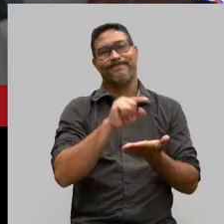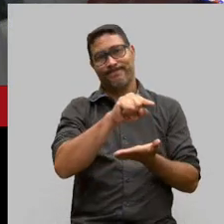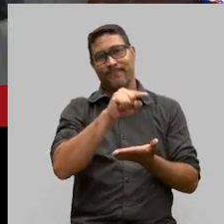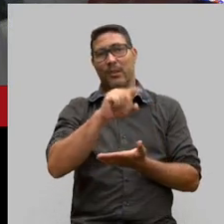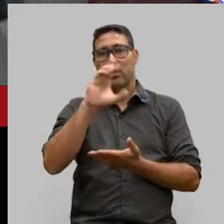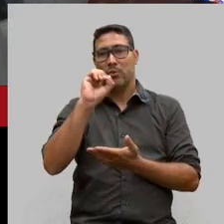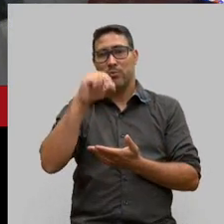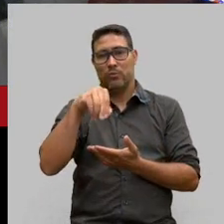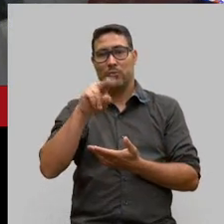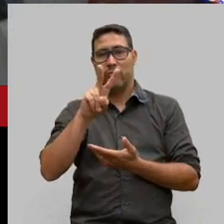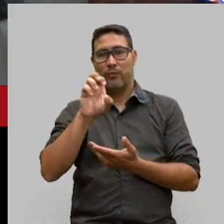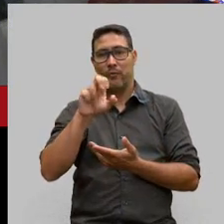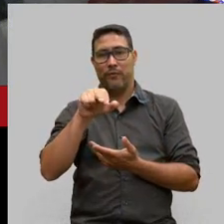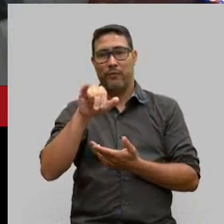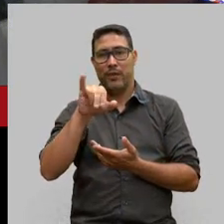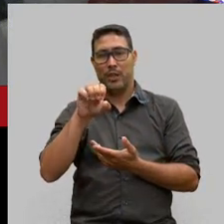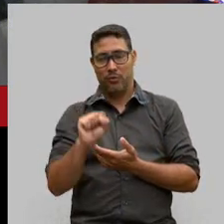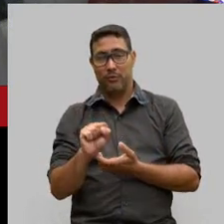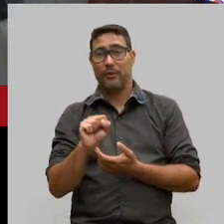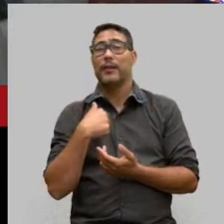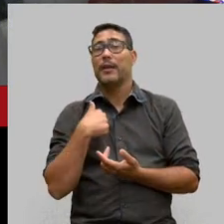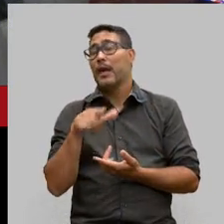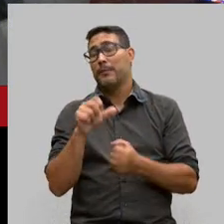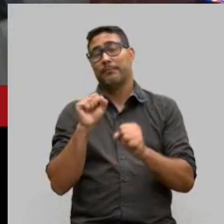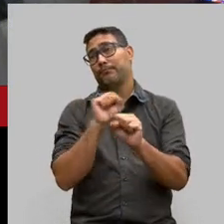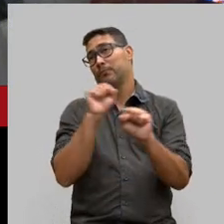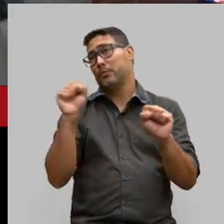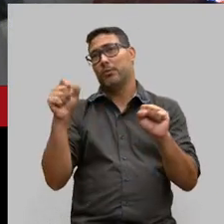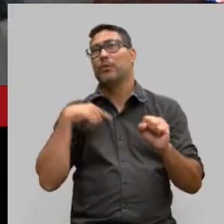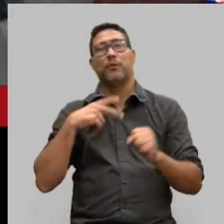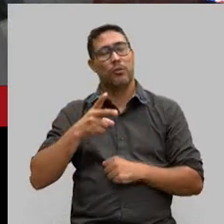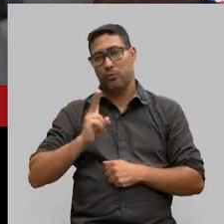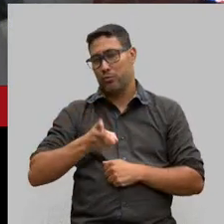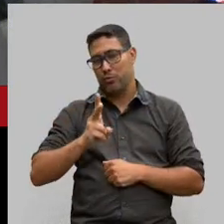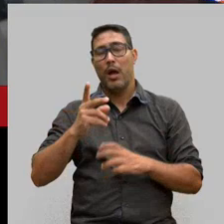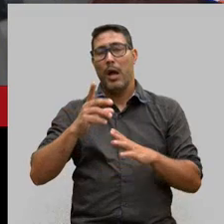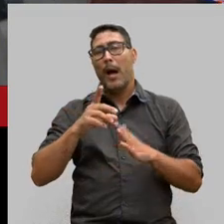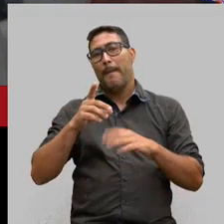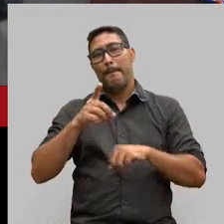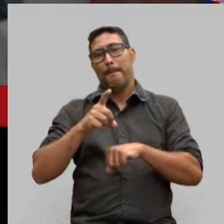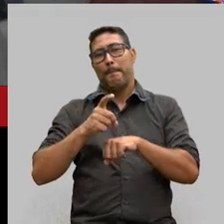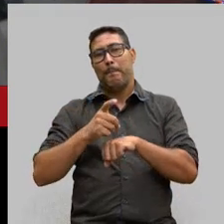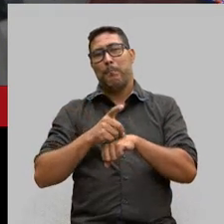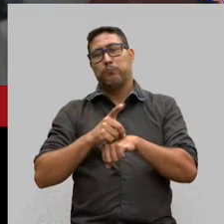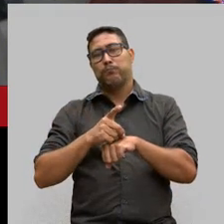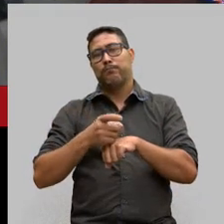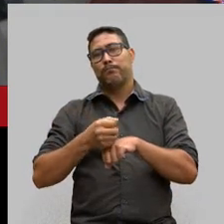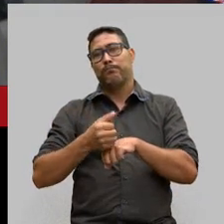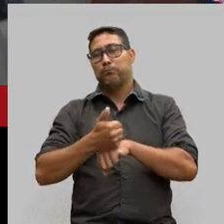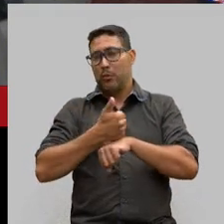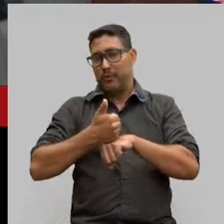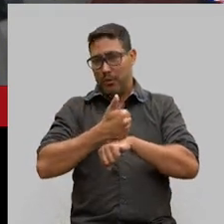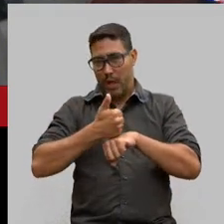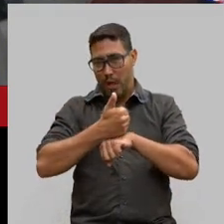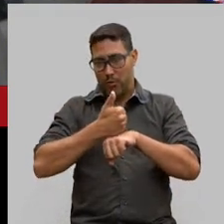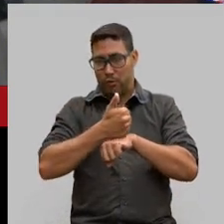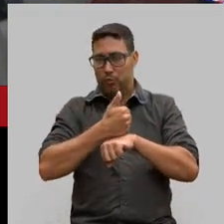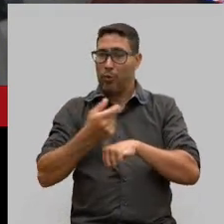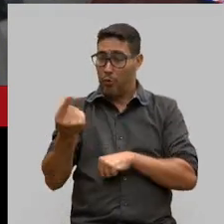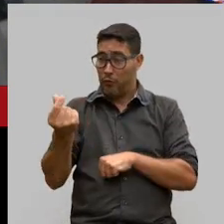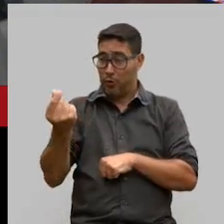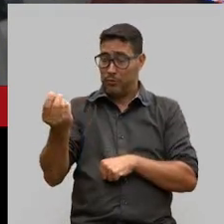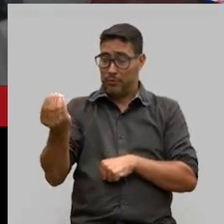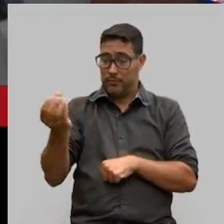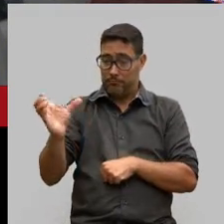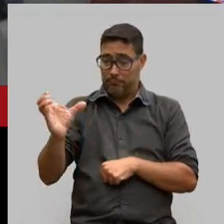defasada a gente não tem como manter um profissional com o valor que nos é repassado isso faz com